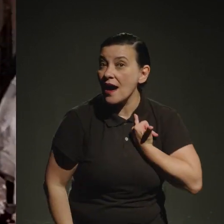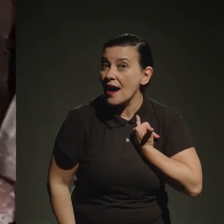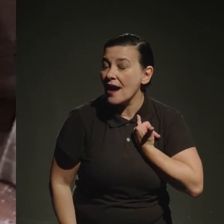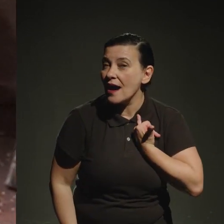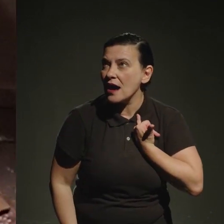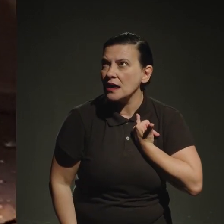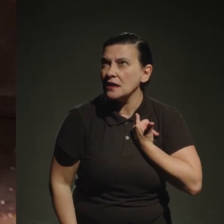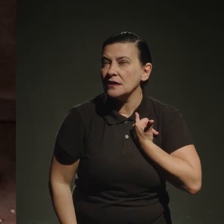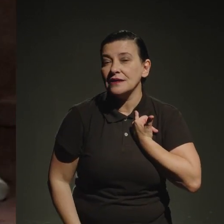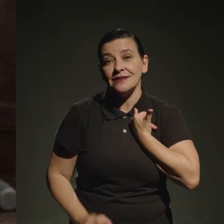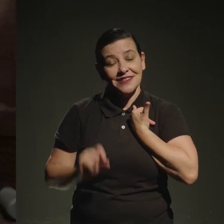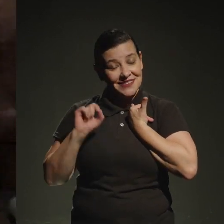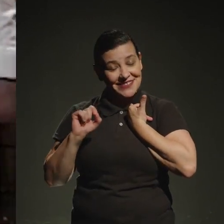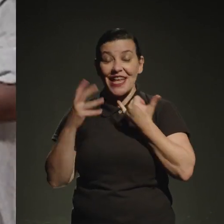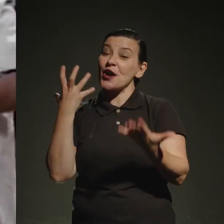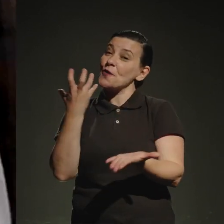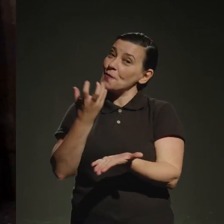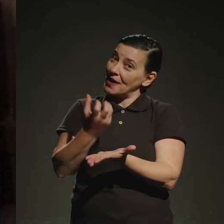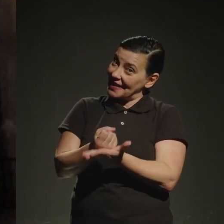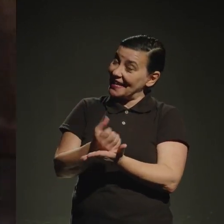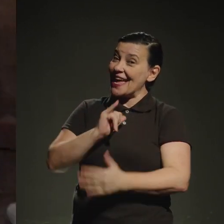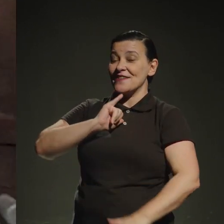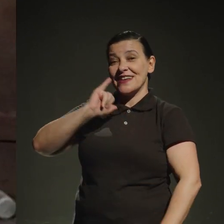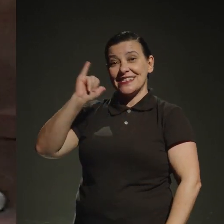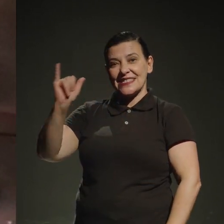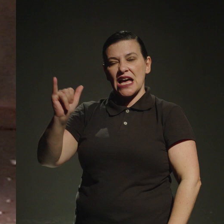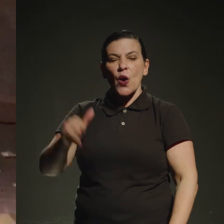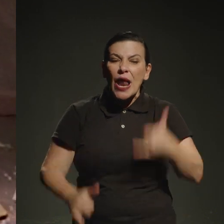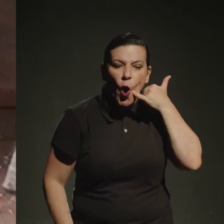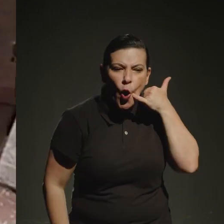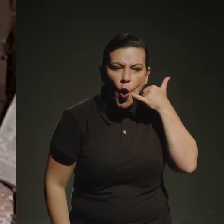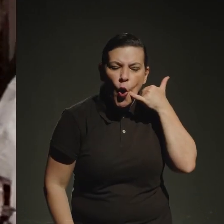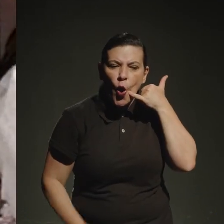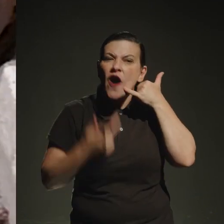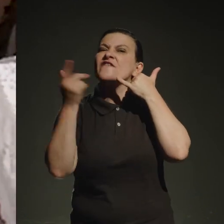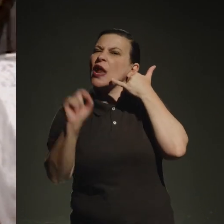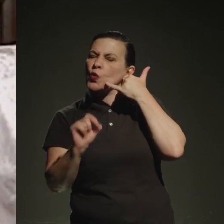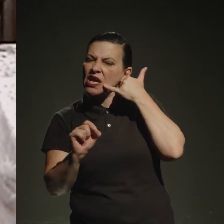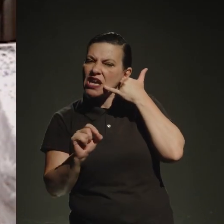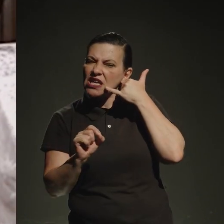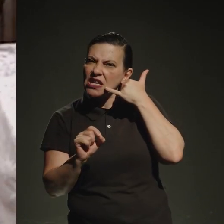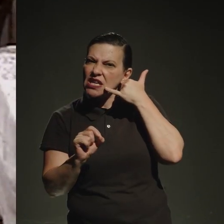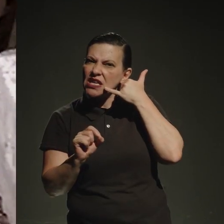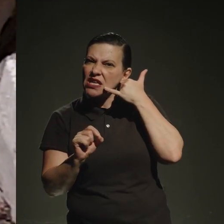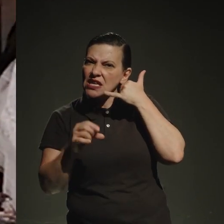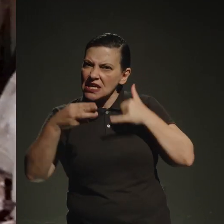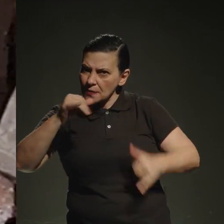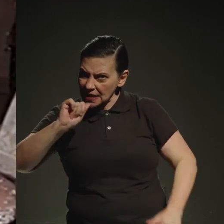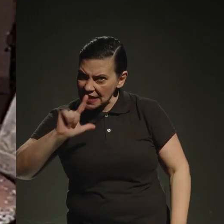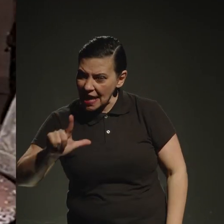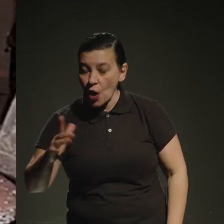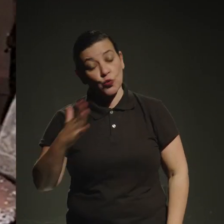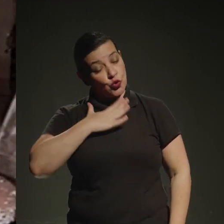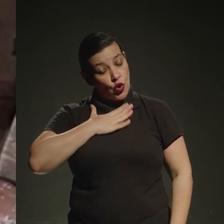secretária. Isto é uma gravação. Miguel viajou. Não disse quando volta. Talvez